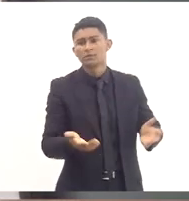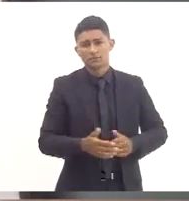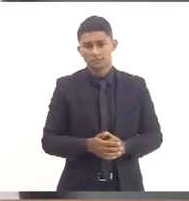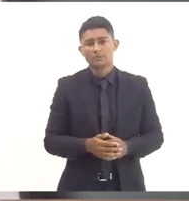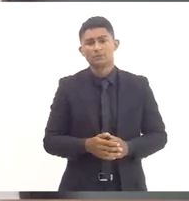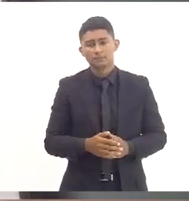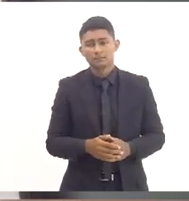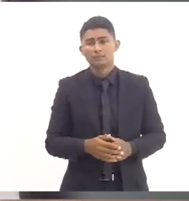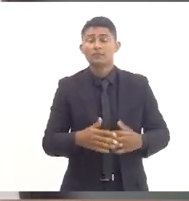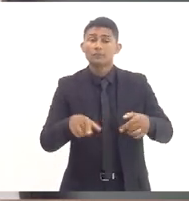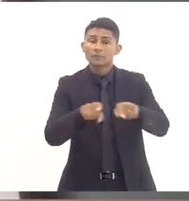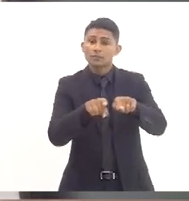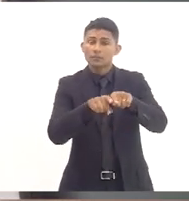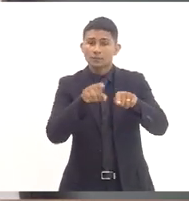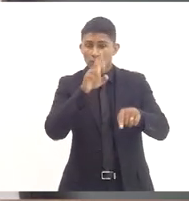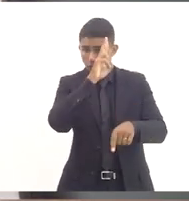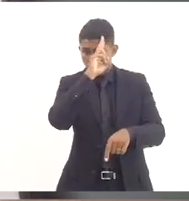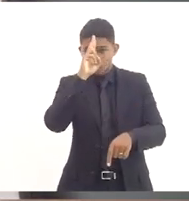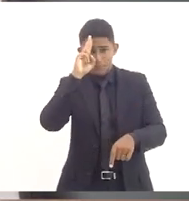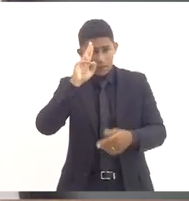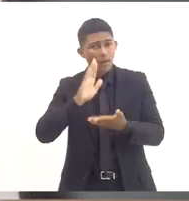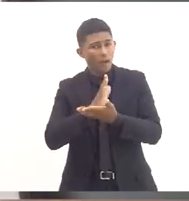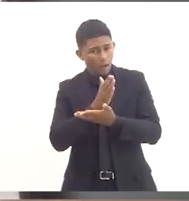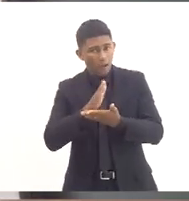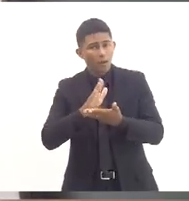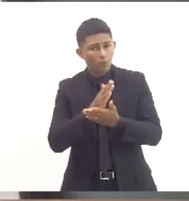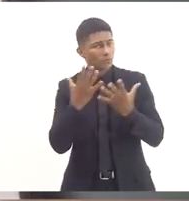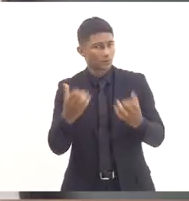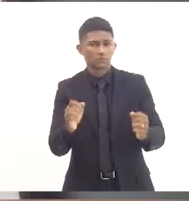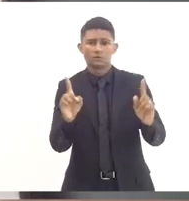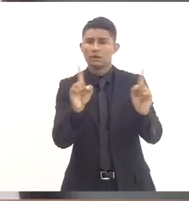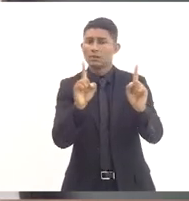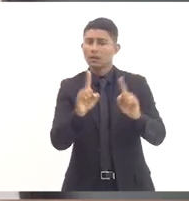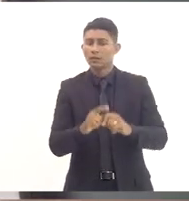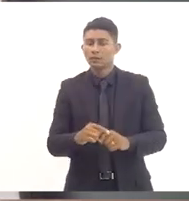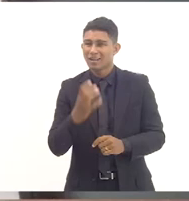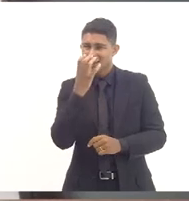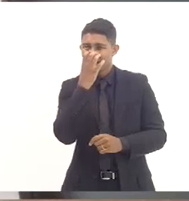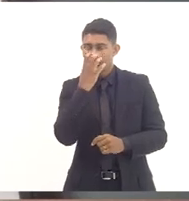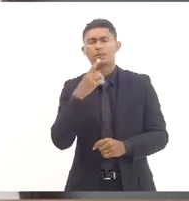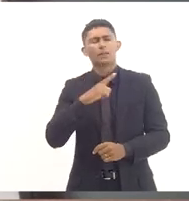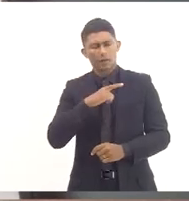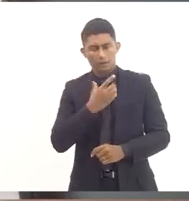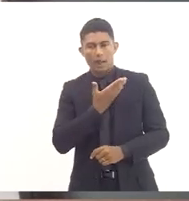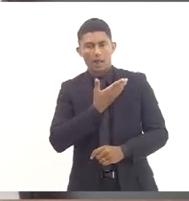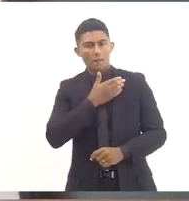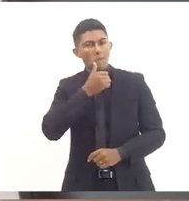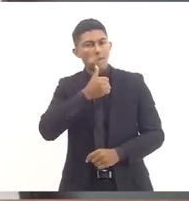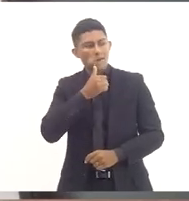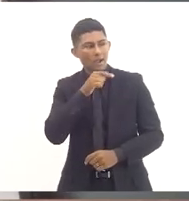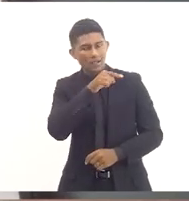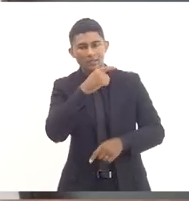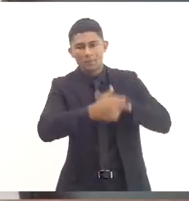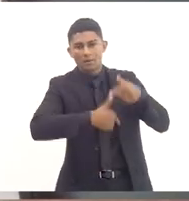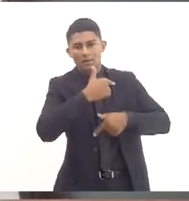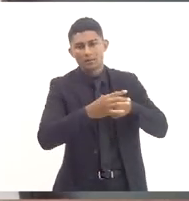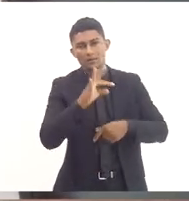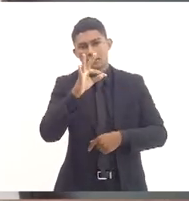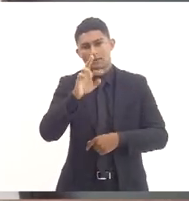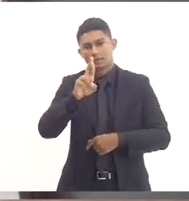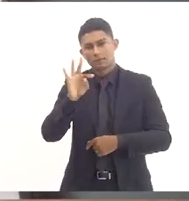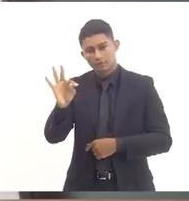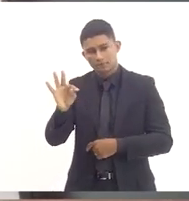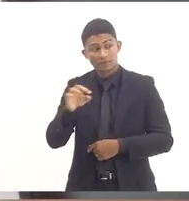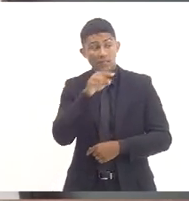até de Uber que não leva o cão guia e eu tenho uma amiga que é deficiente visual trabalho no TRT e